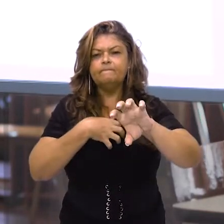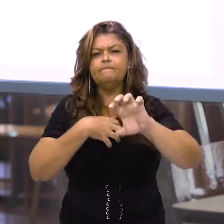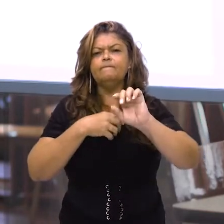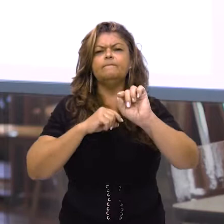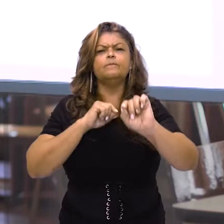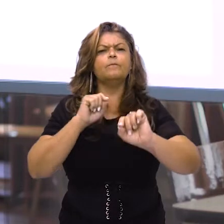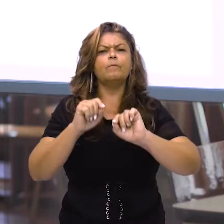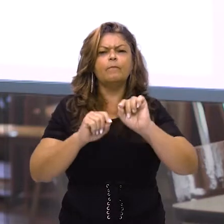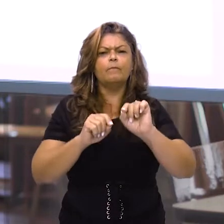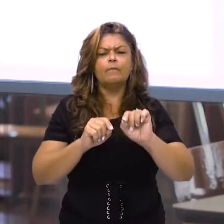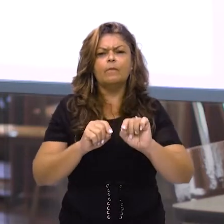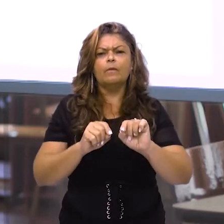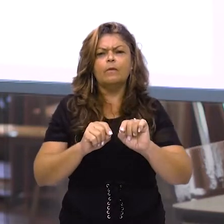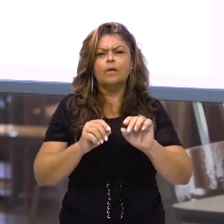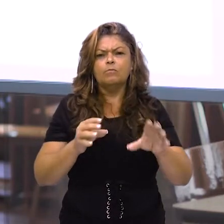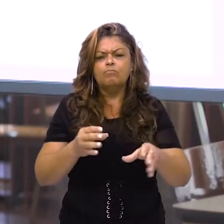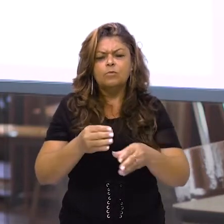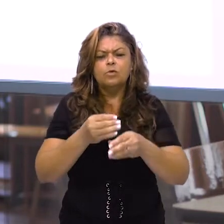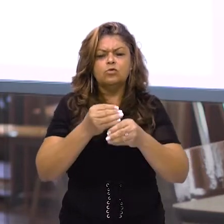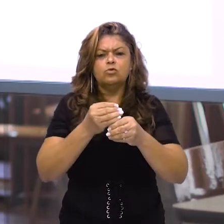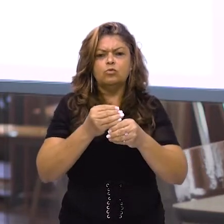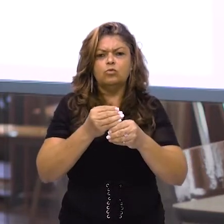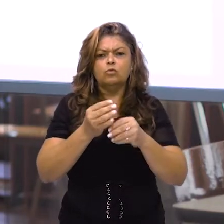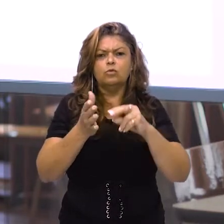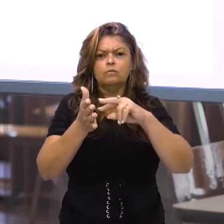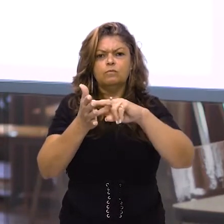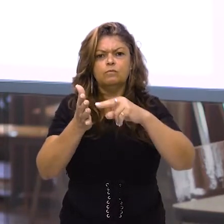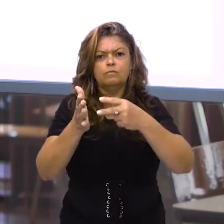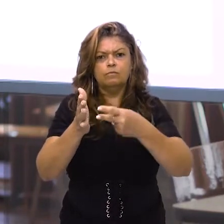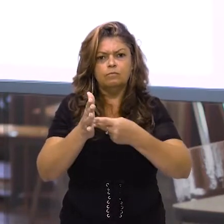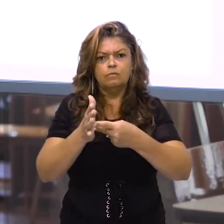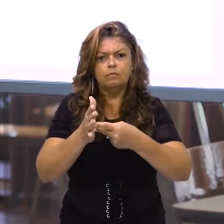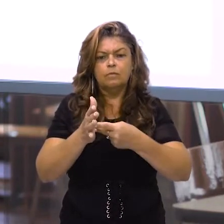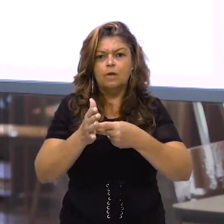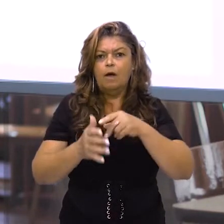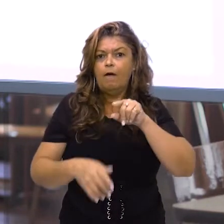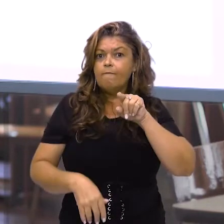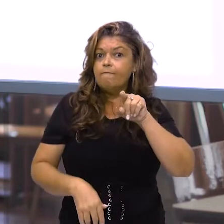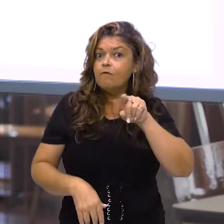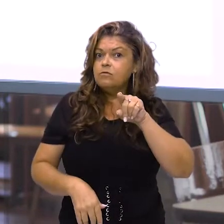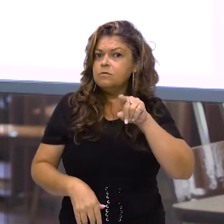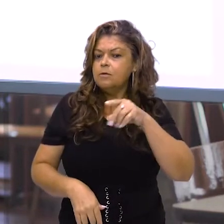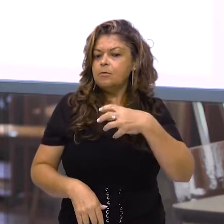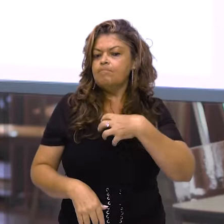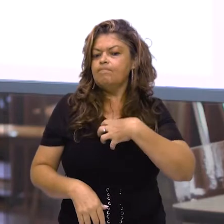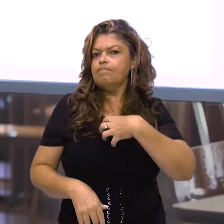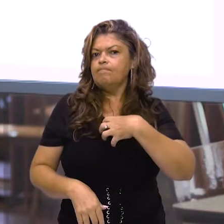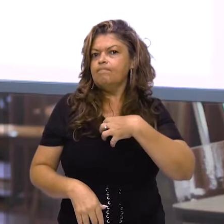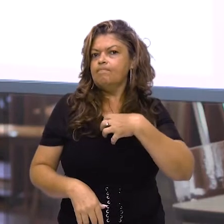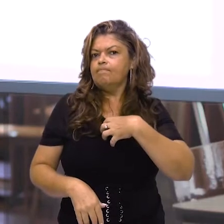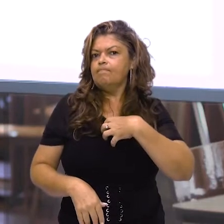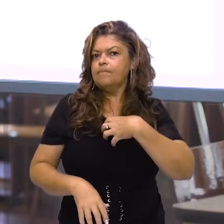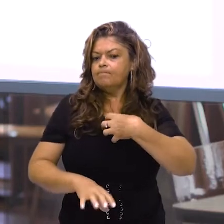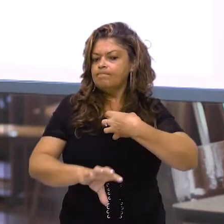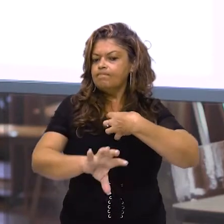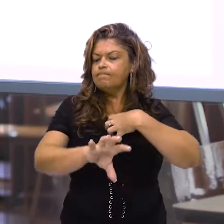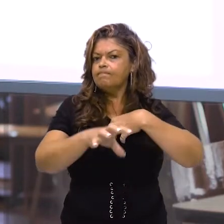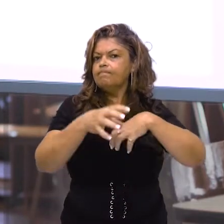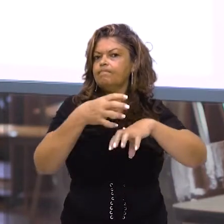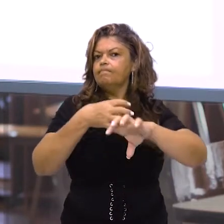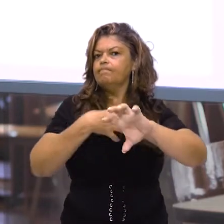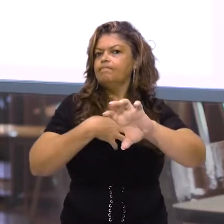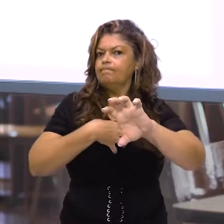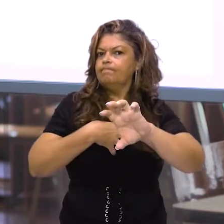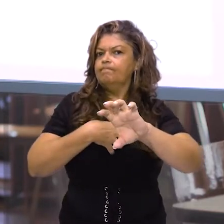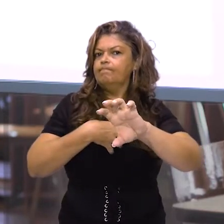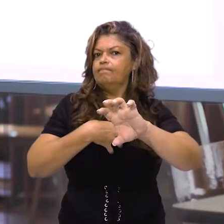de uma maneira simples, significa o quê? É sempre você se colocar, se posicionar no lugar do outro. Então, sempre